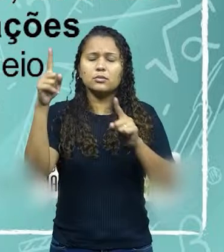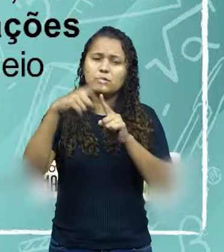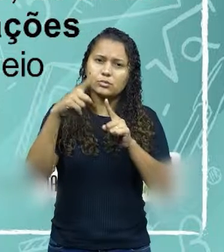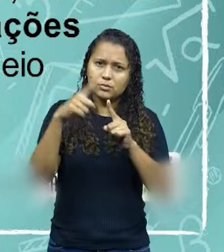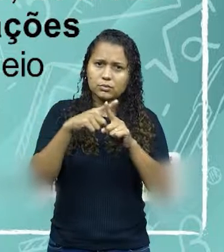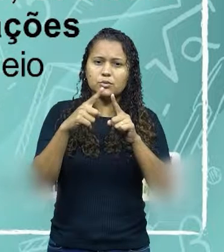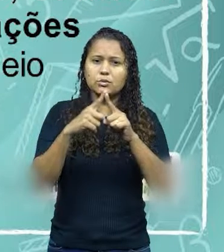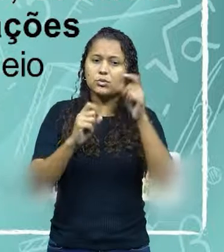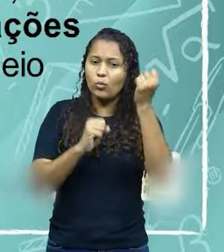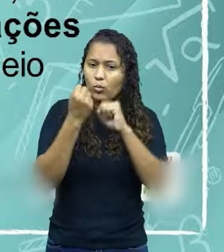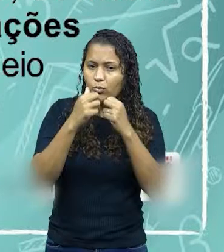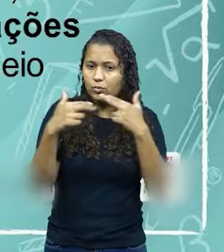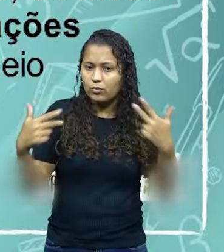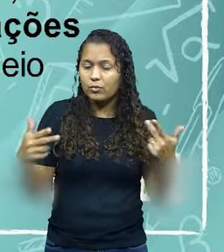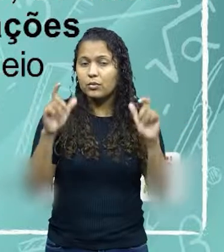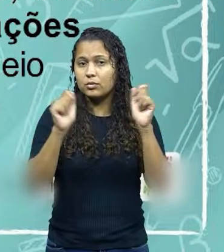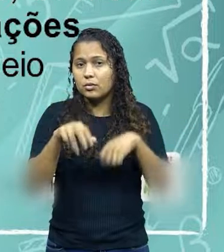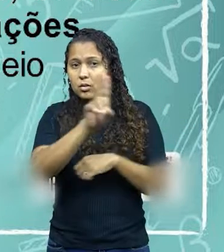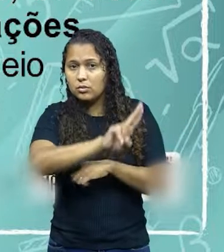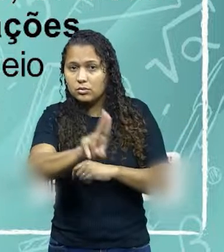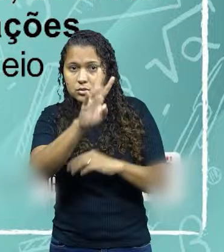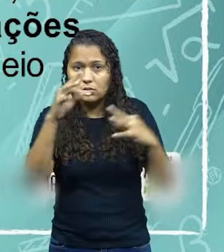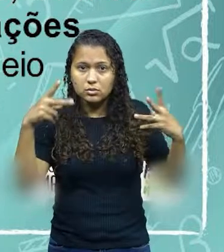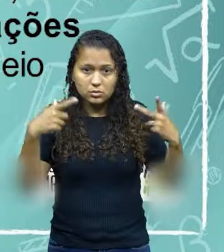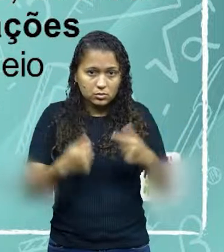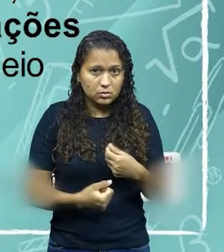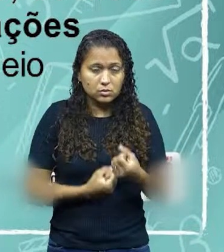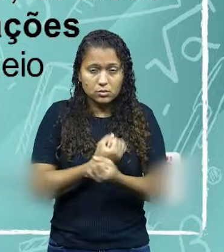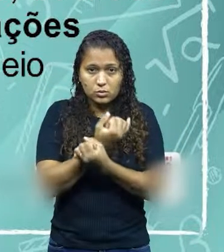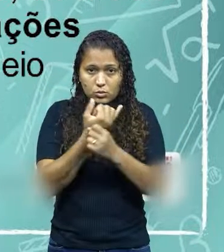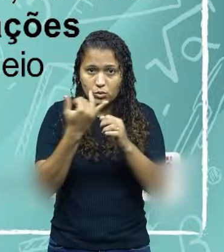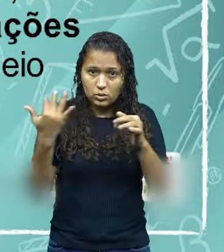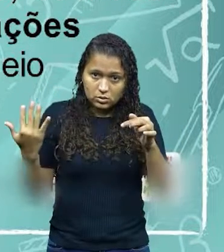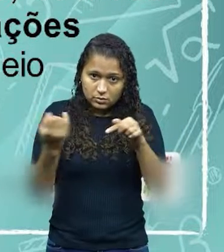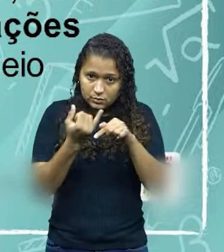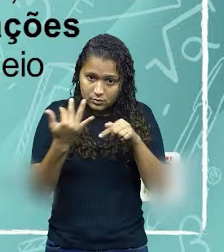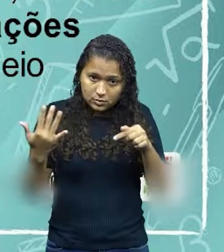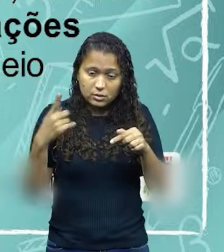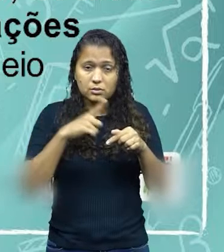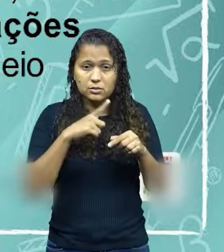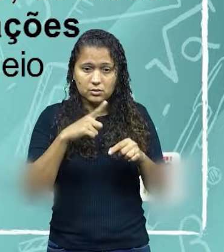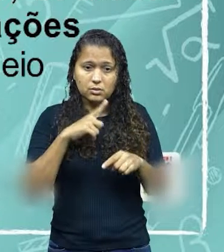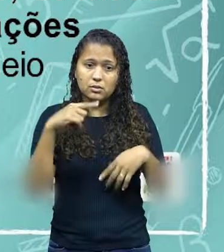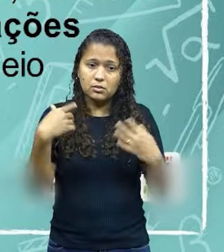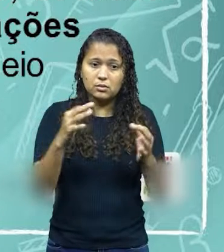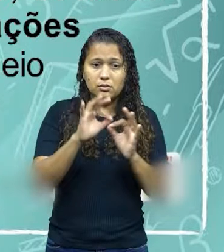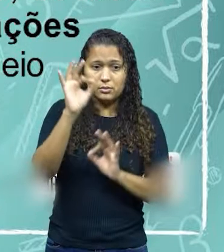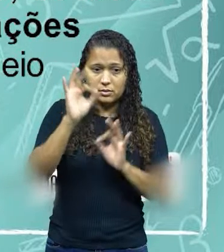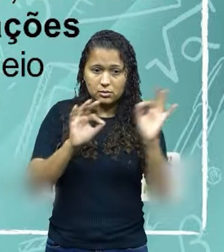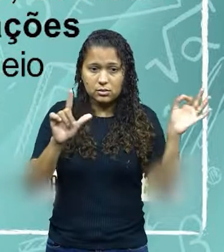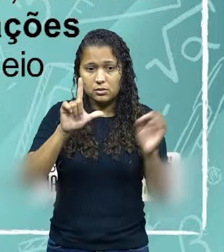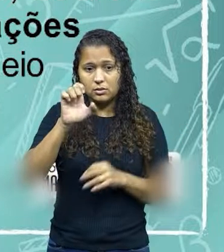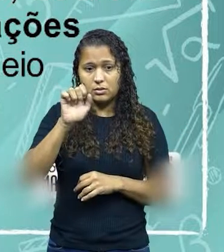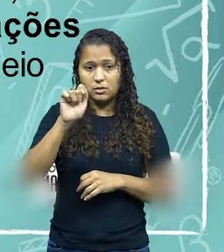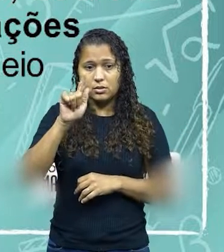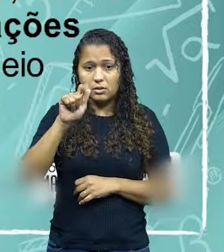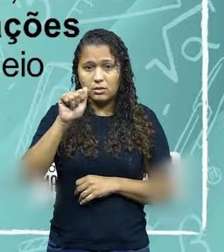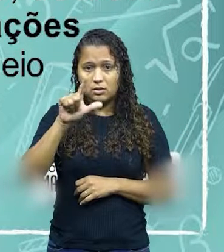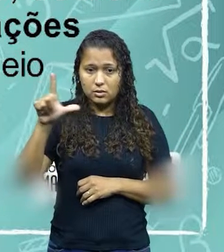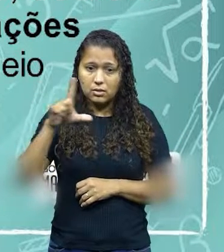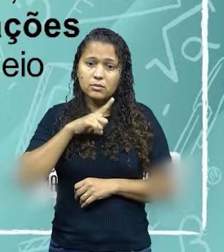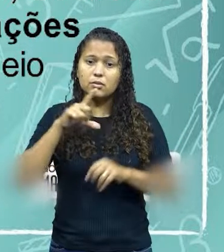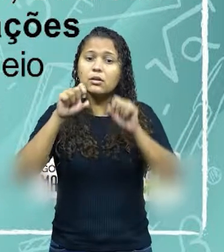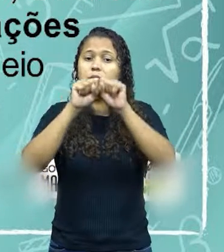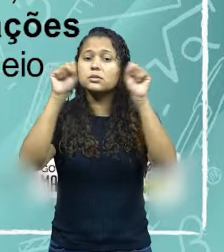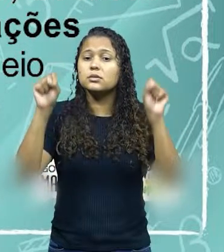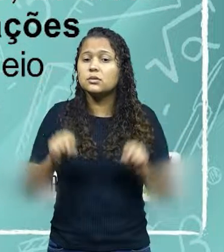os tipos de equipamentos utilizados para fazer toda essa quantificação de medidas. A metrologia legal, ela trabalha